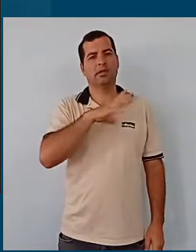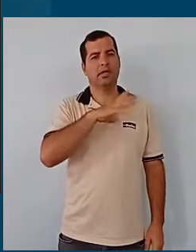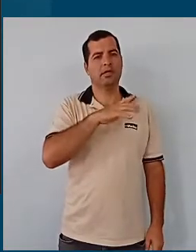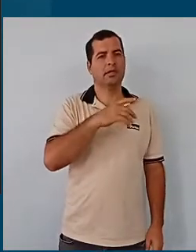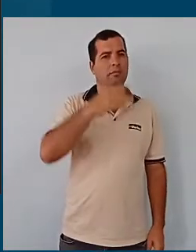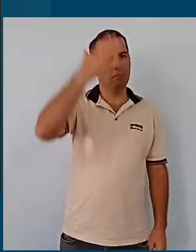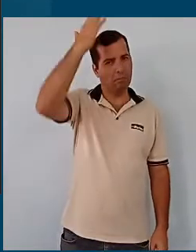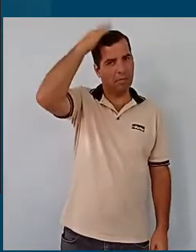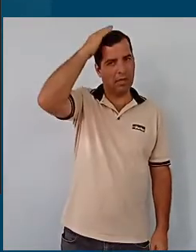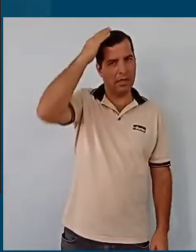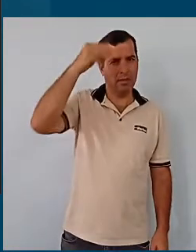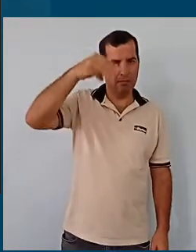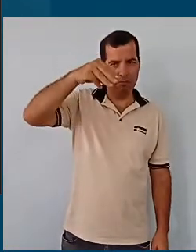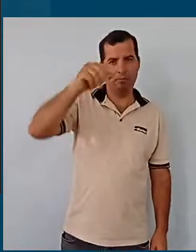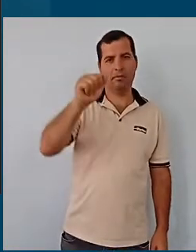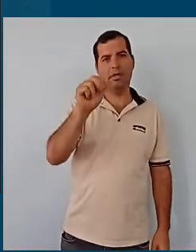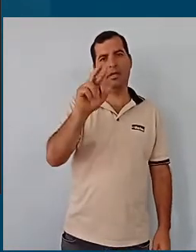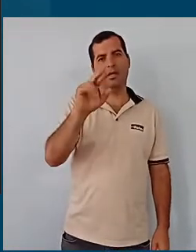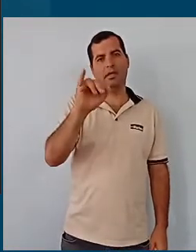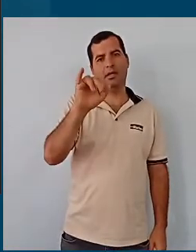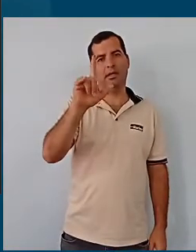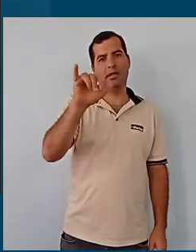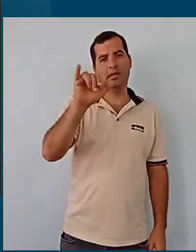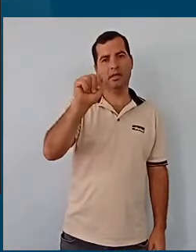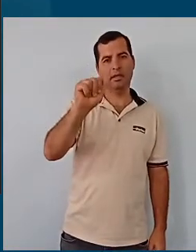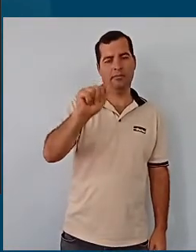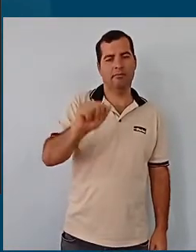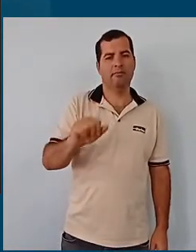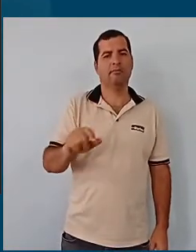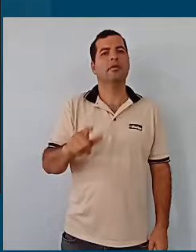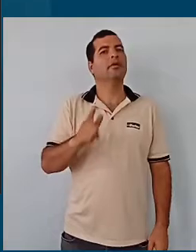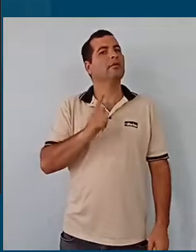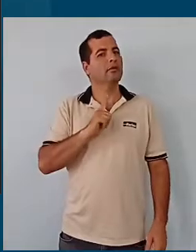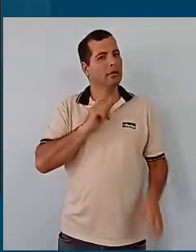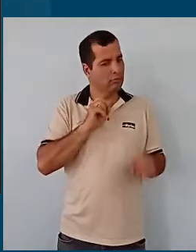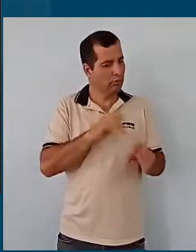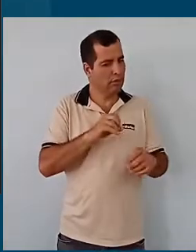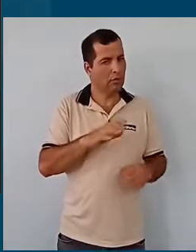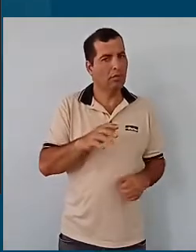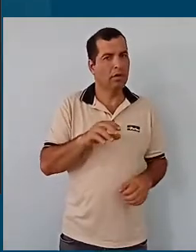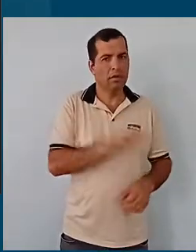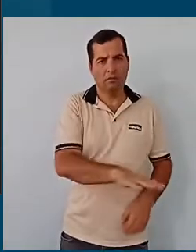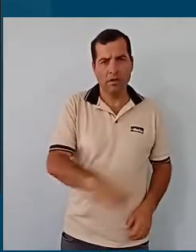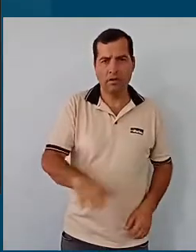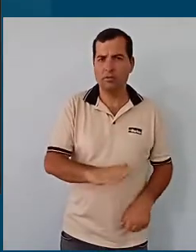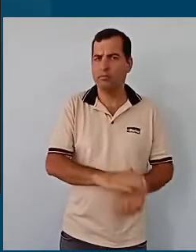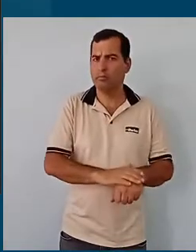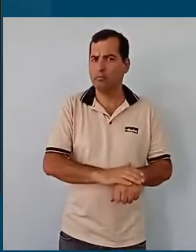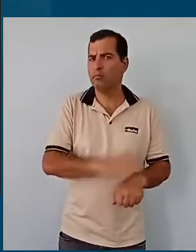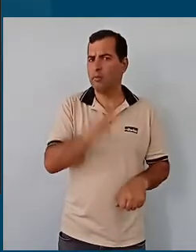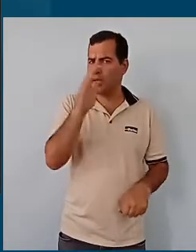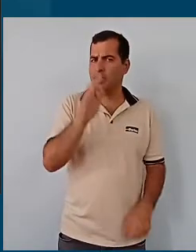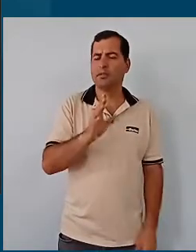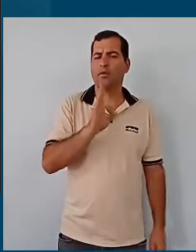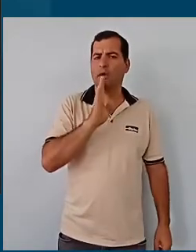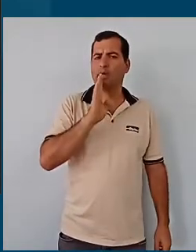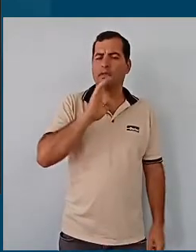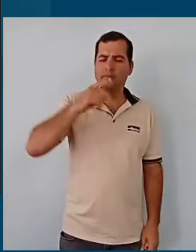experiência, uma especialização muito ampla, né, na educação infantil, particularmente no que diz respeito à